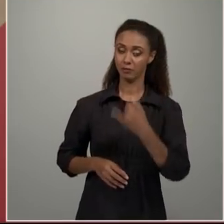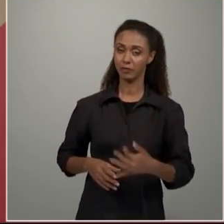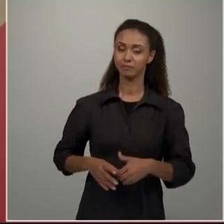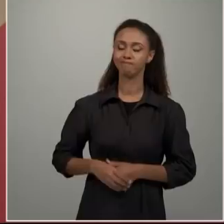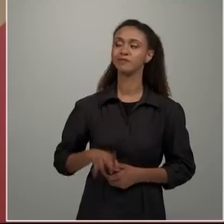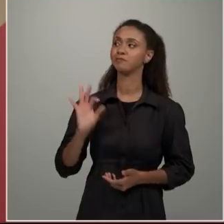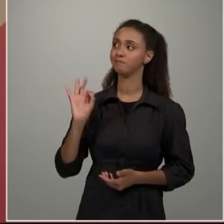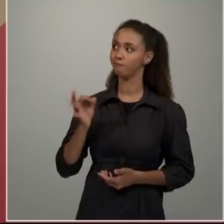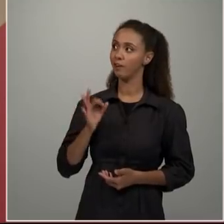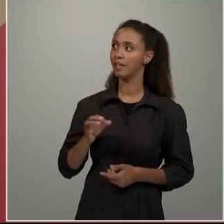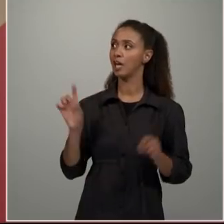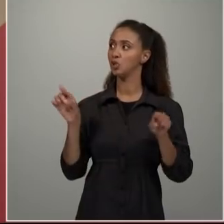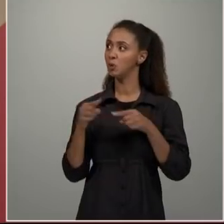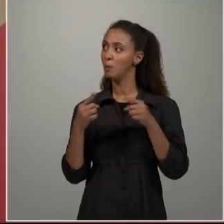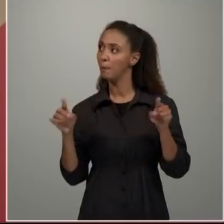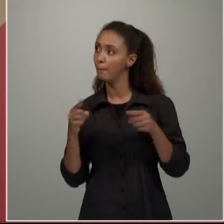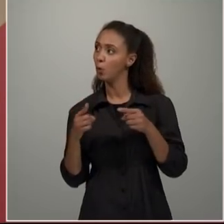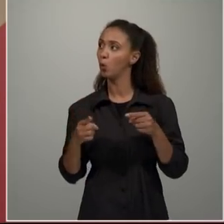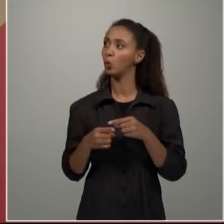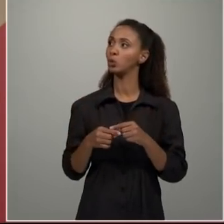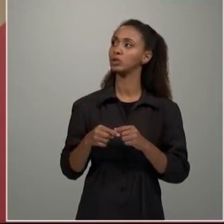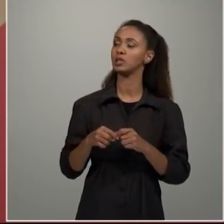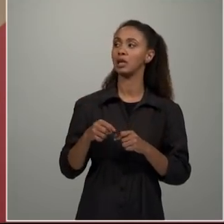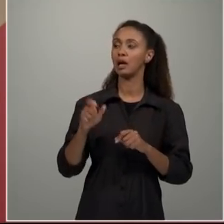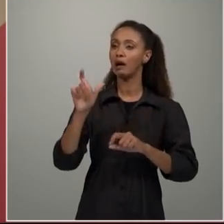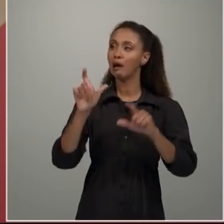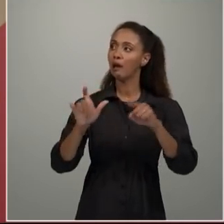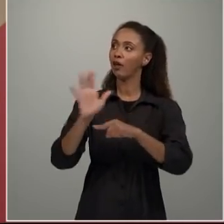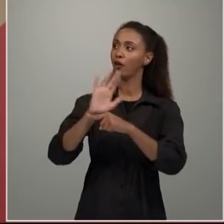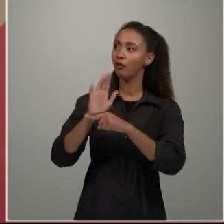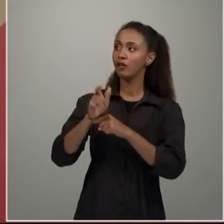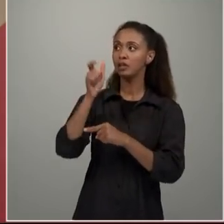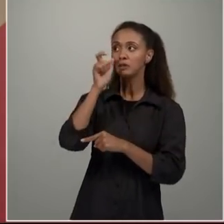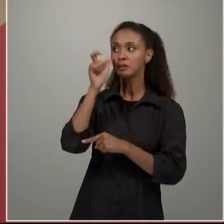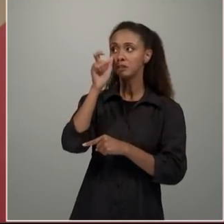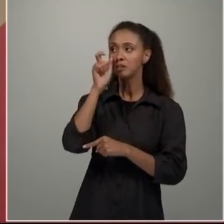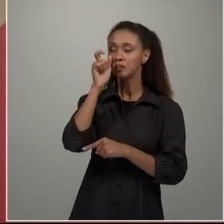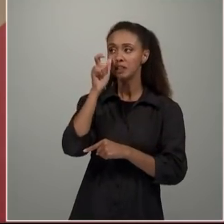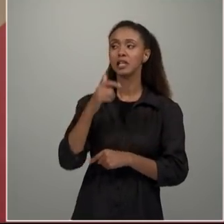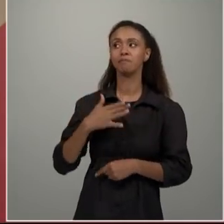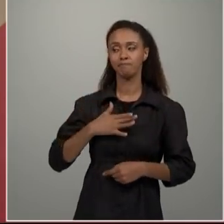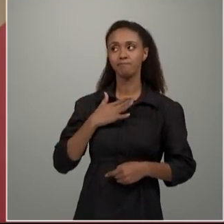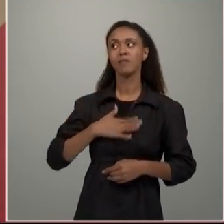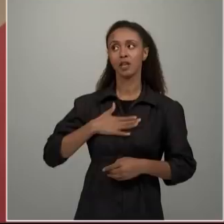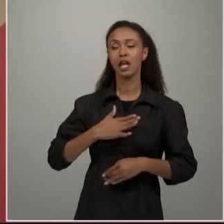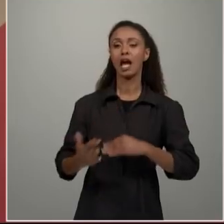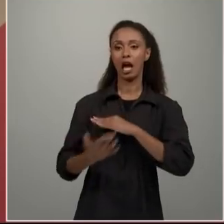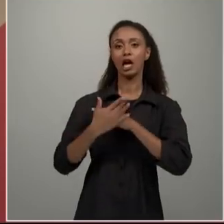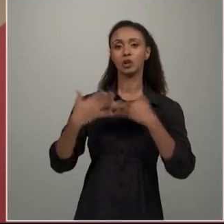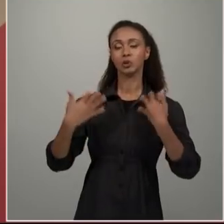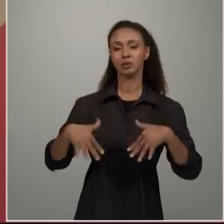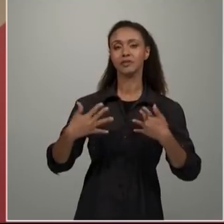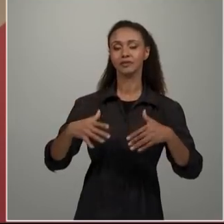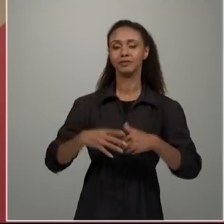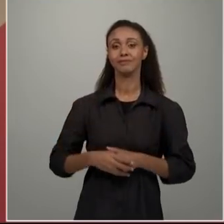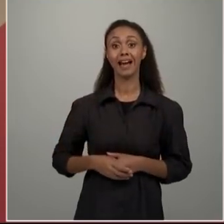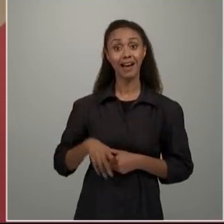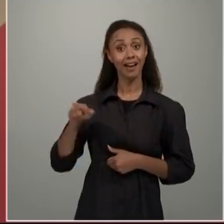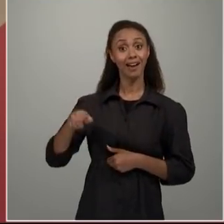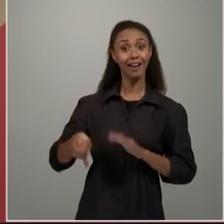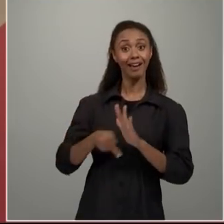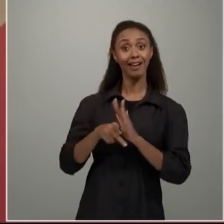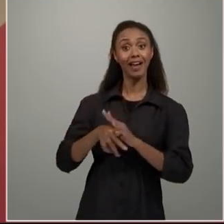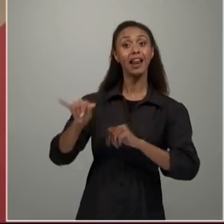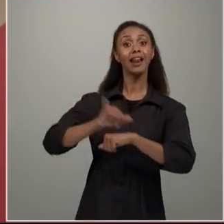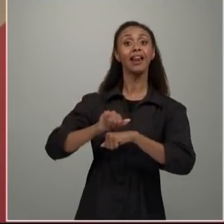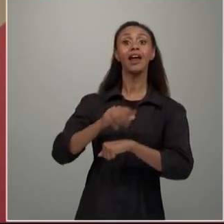músicas em inglês ajuda muito tá aí quando o pólo alá lá ô ea chegada do jogador é que ele estava junto né